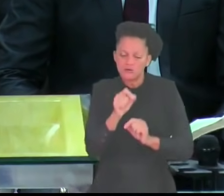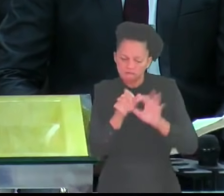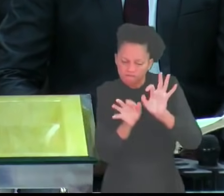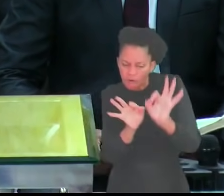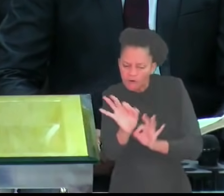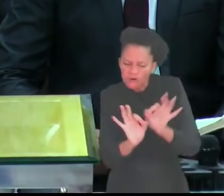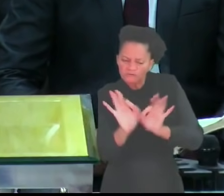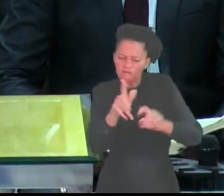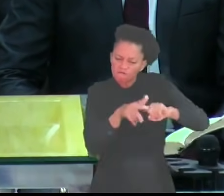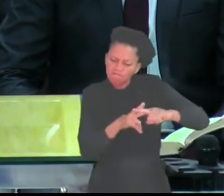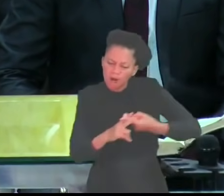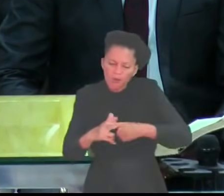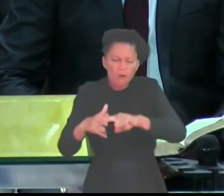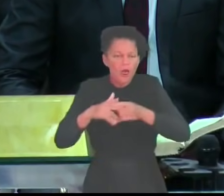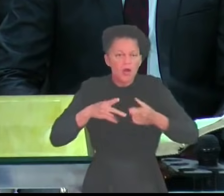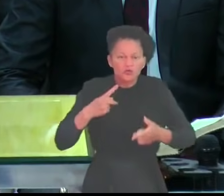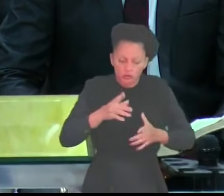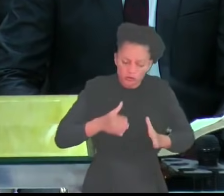veredas.